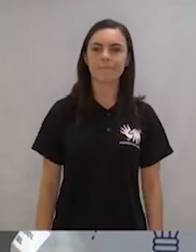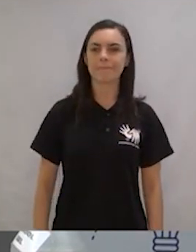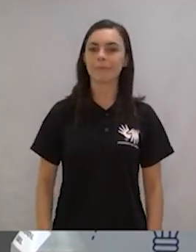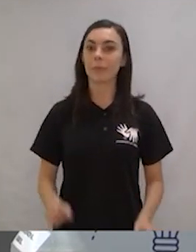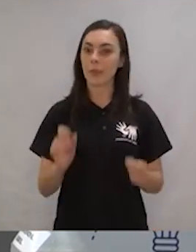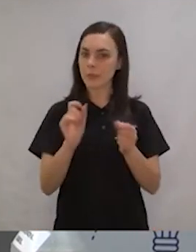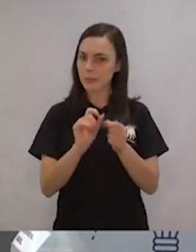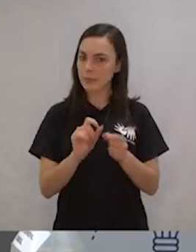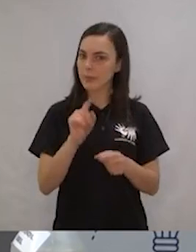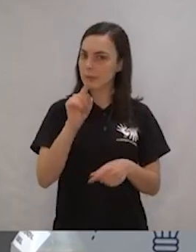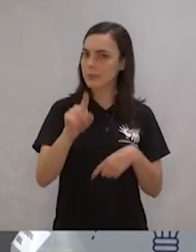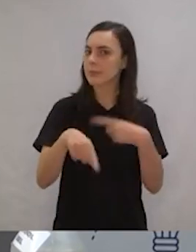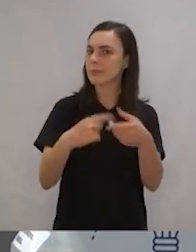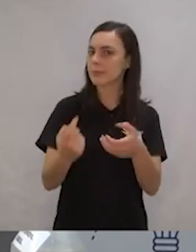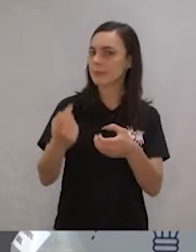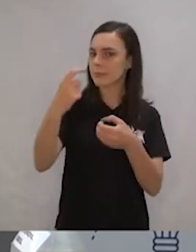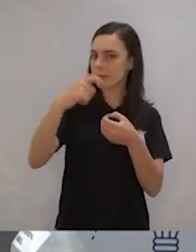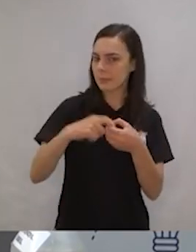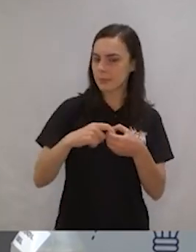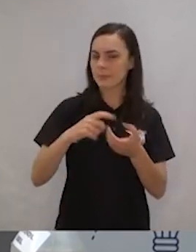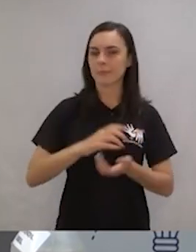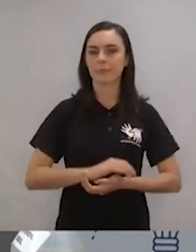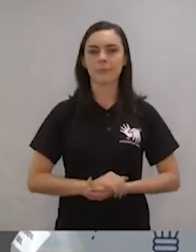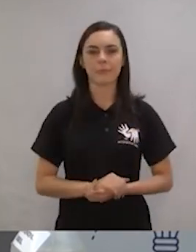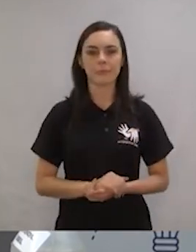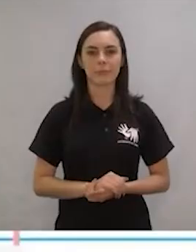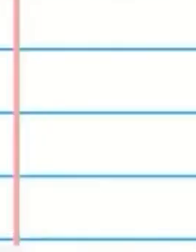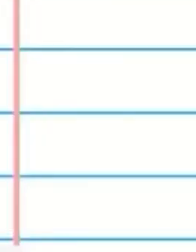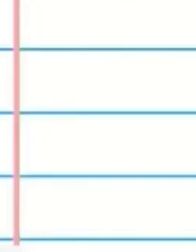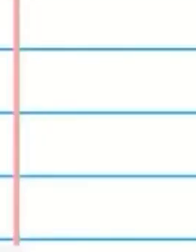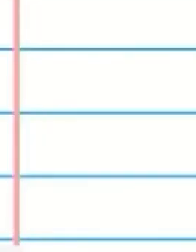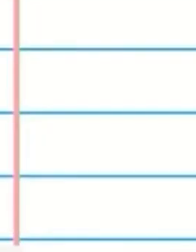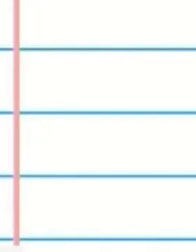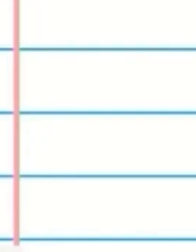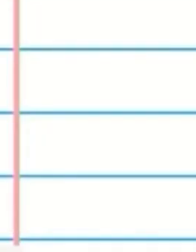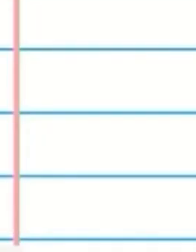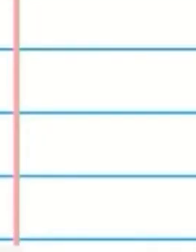pouquinho? Façam aí e a gente já retorna.